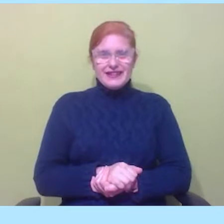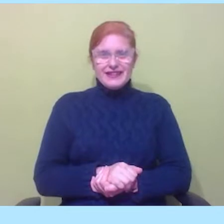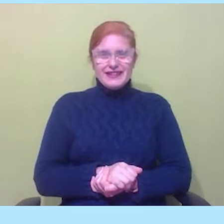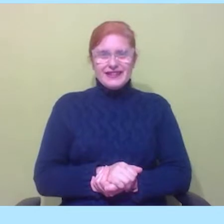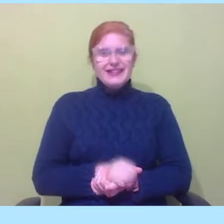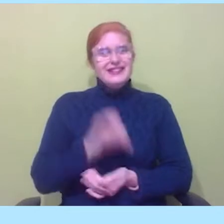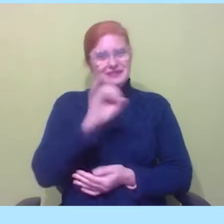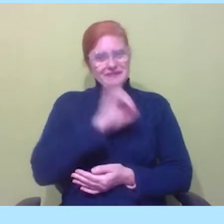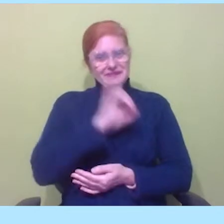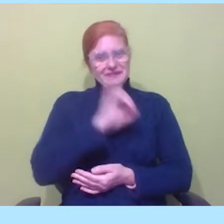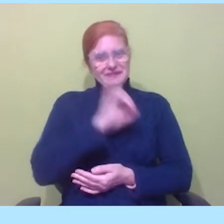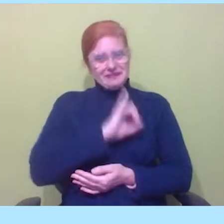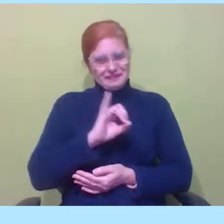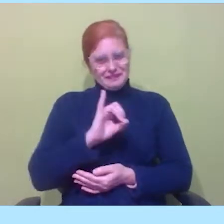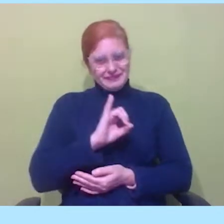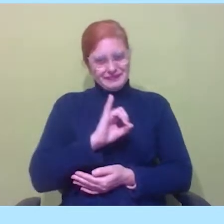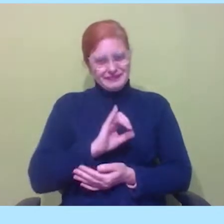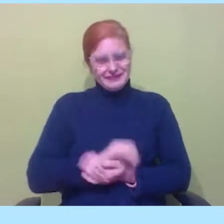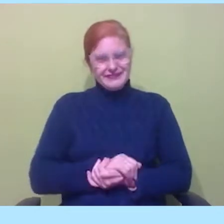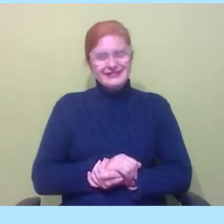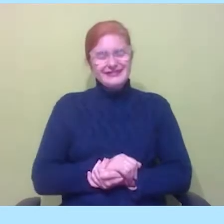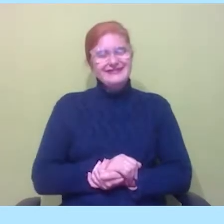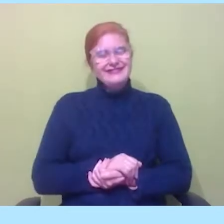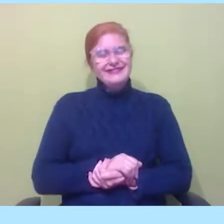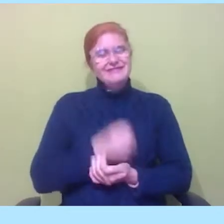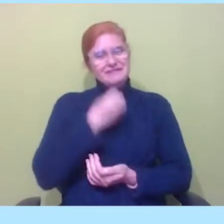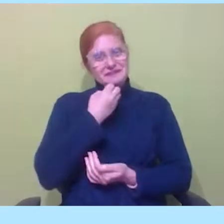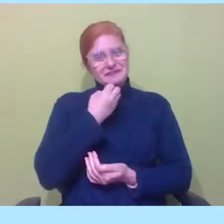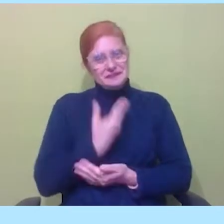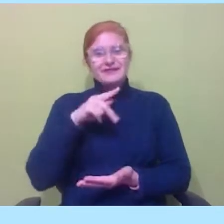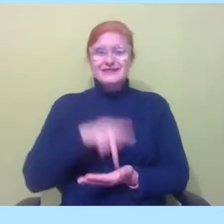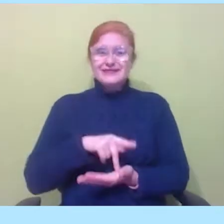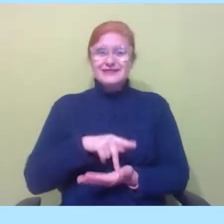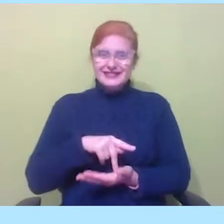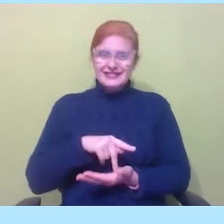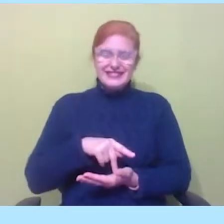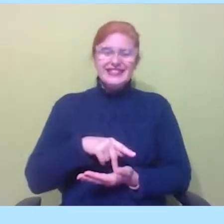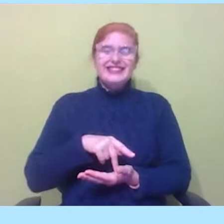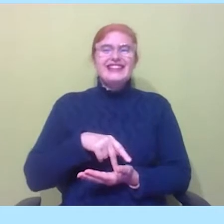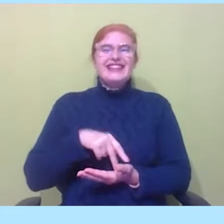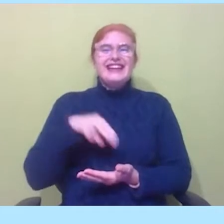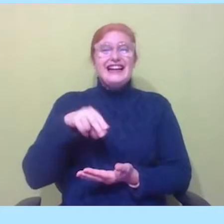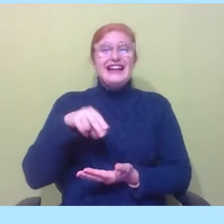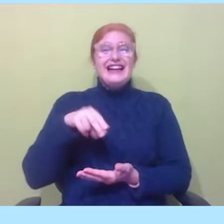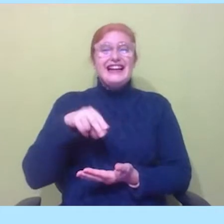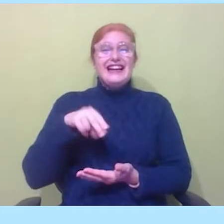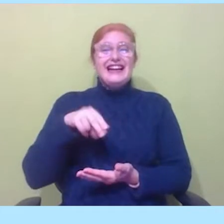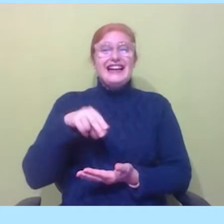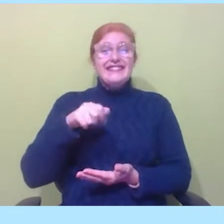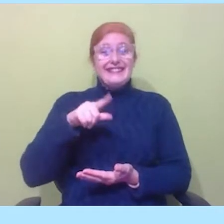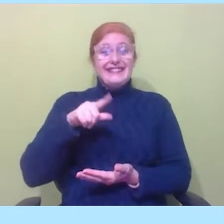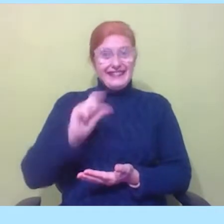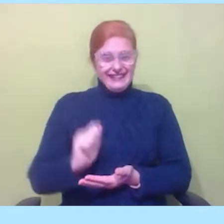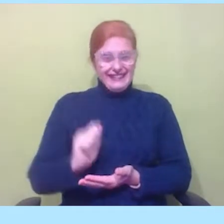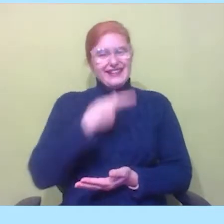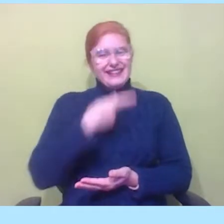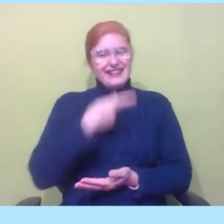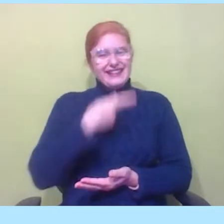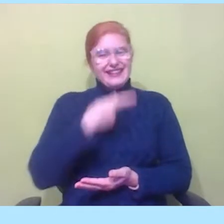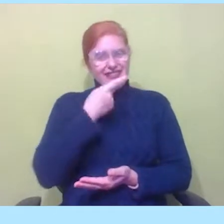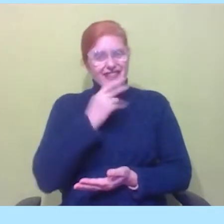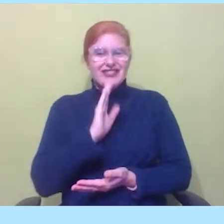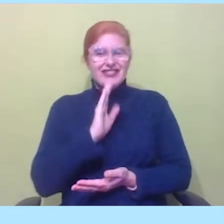Oi. Na verdade, bom, a Fernanda já falou bastante, eu só quero corrigir que é Federal do Pará